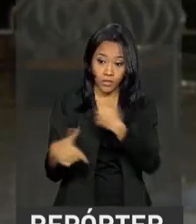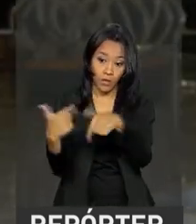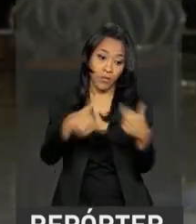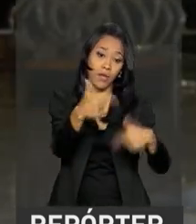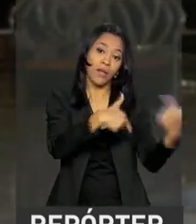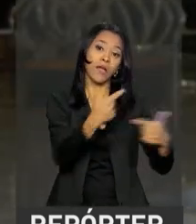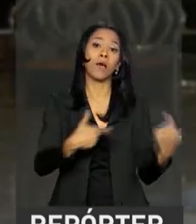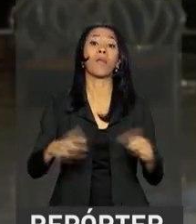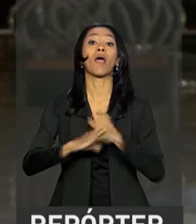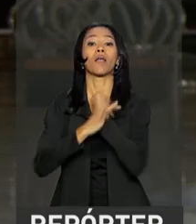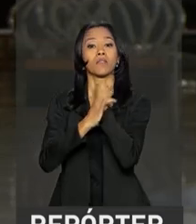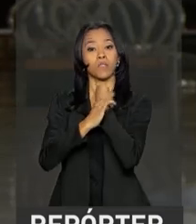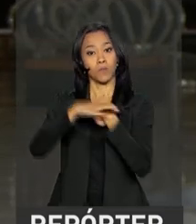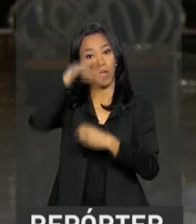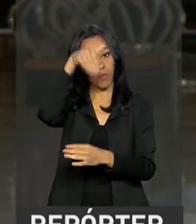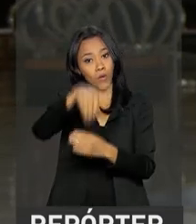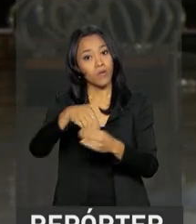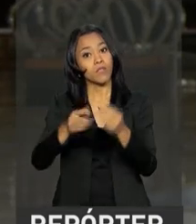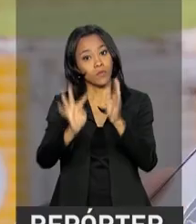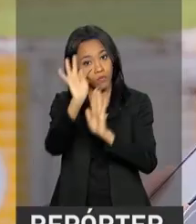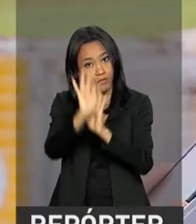garantir a aprovação do texto.